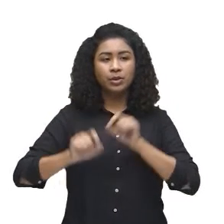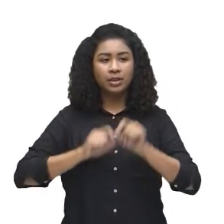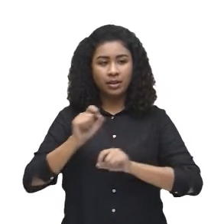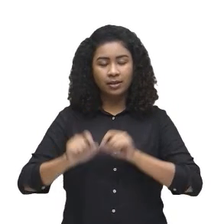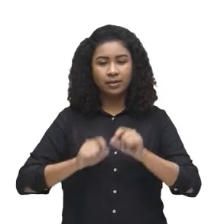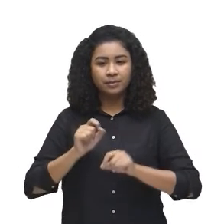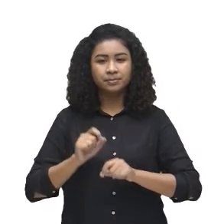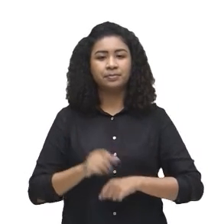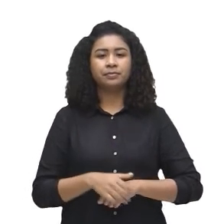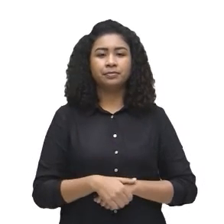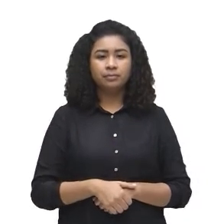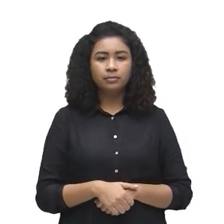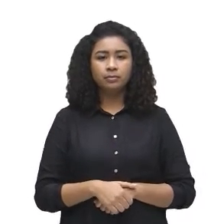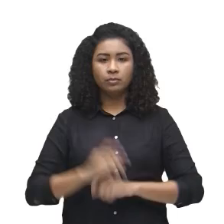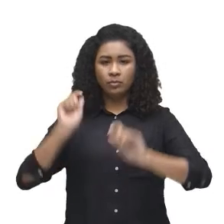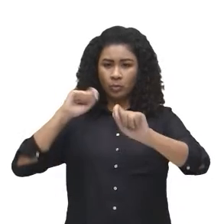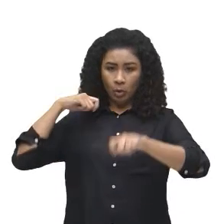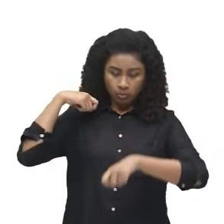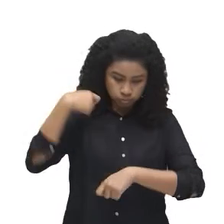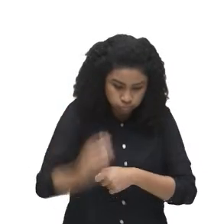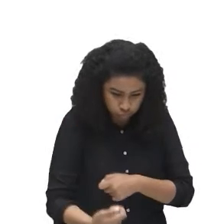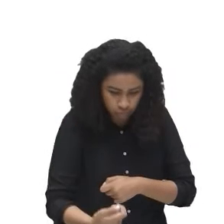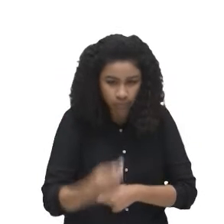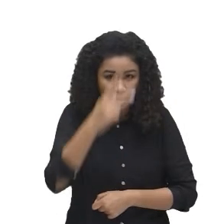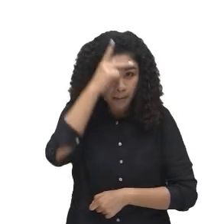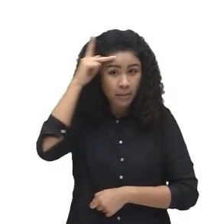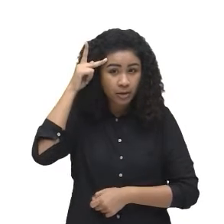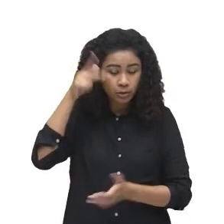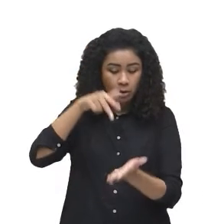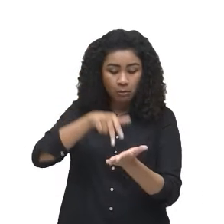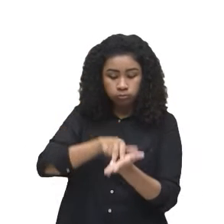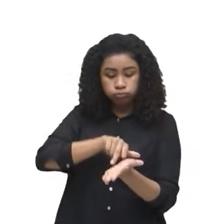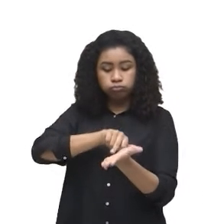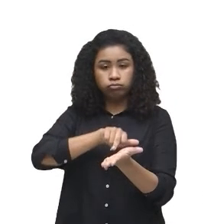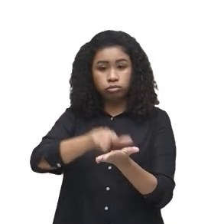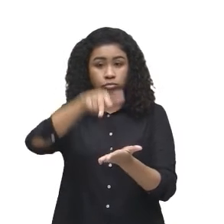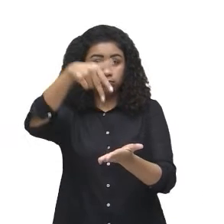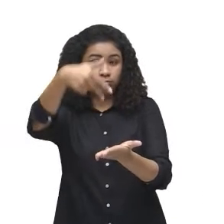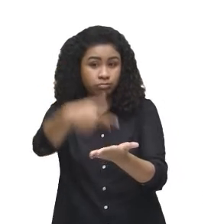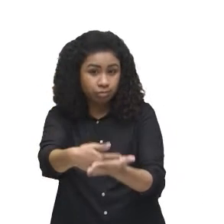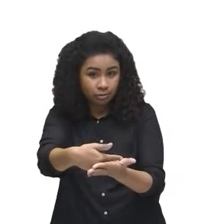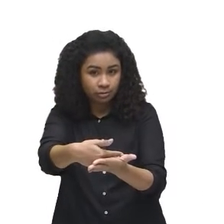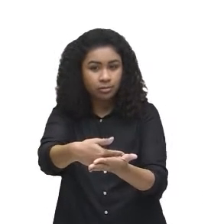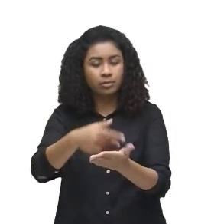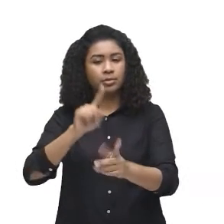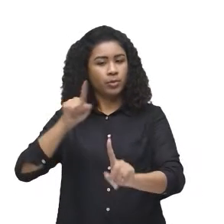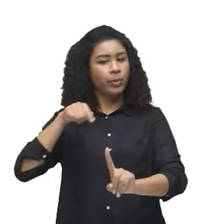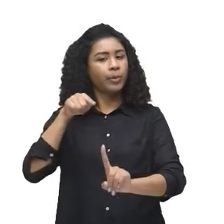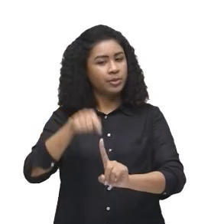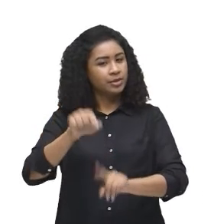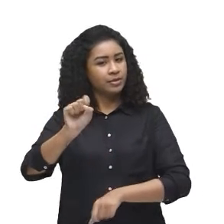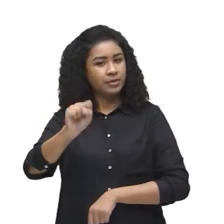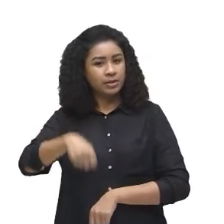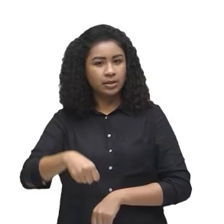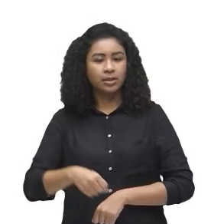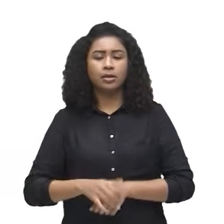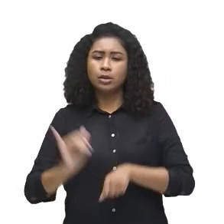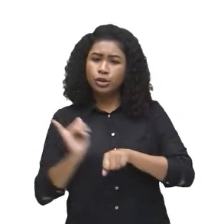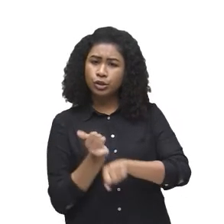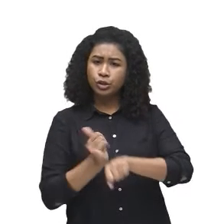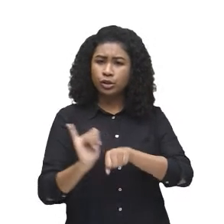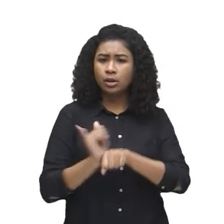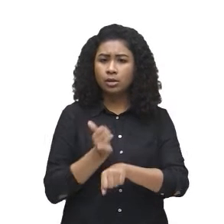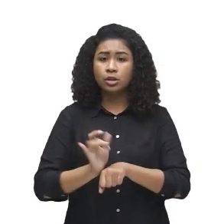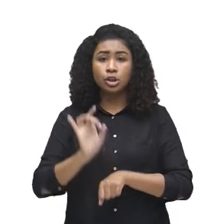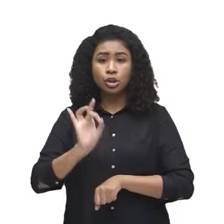Não é permitido usar golpes traumáticos, como socos e chutes, mas primariamente técnicas de arremesso, controle e